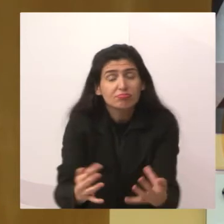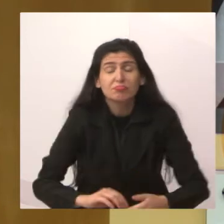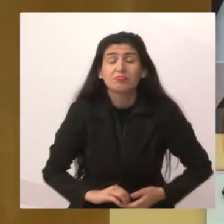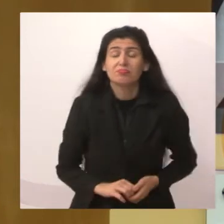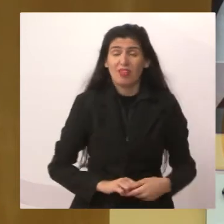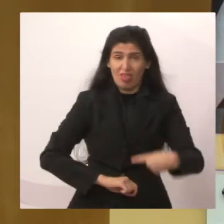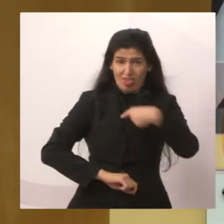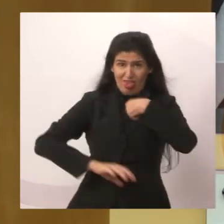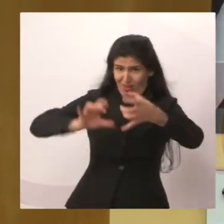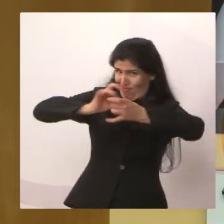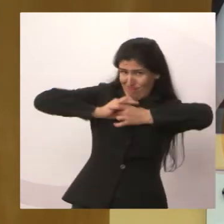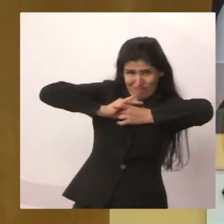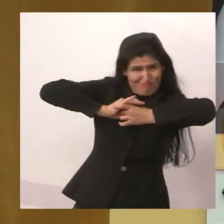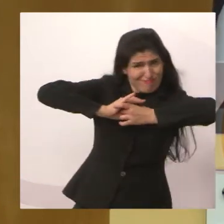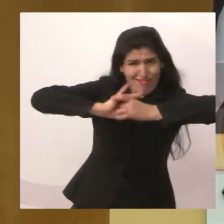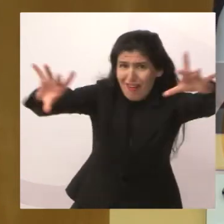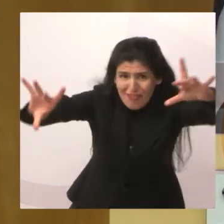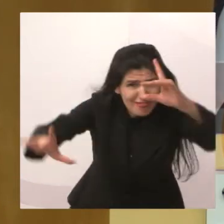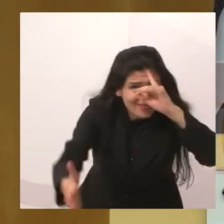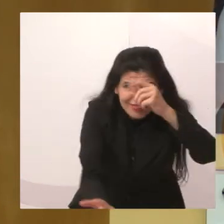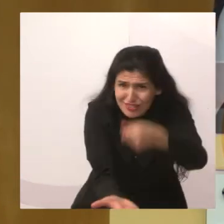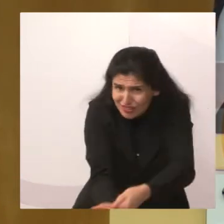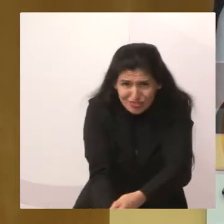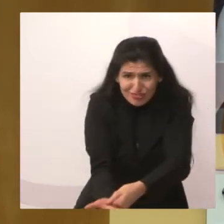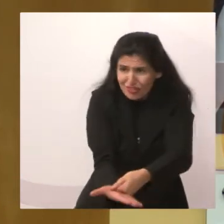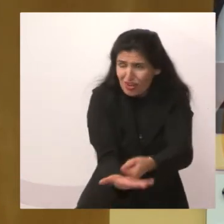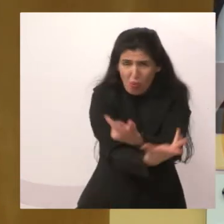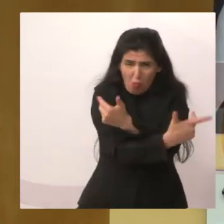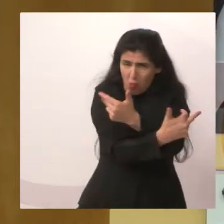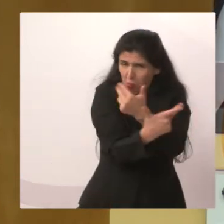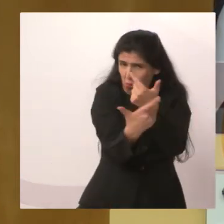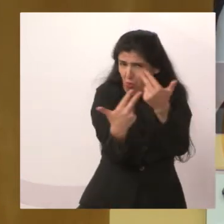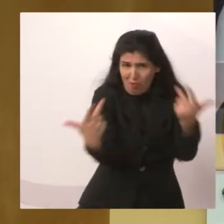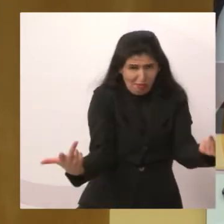Eu sou livre também para tomar as decisões aqui da forma que